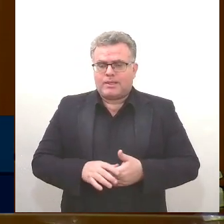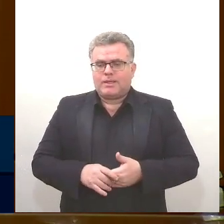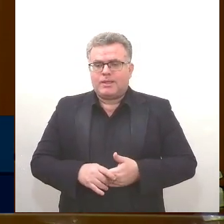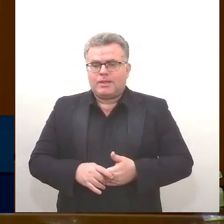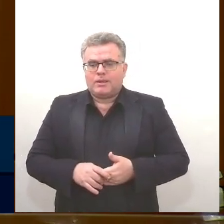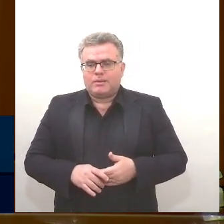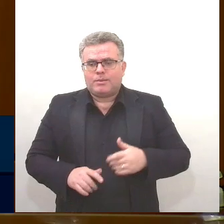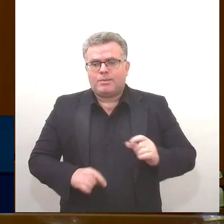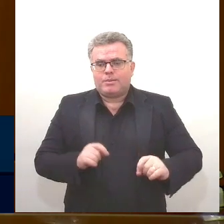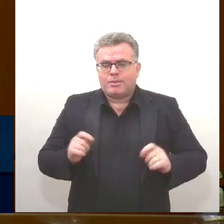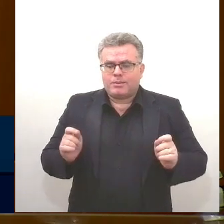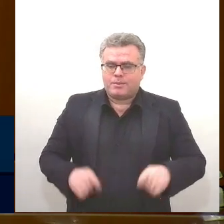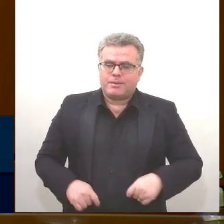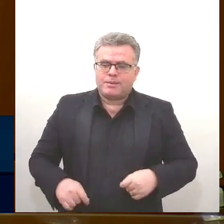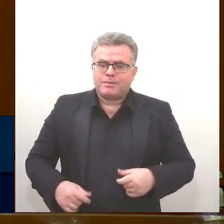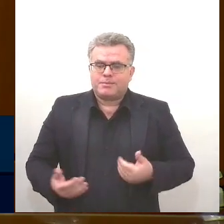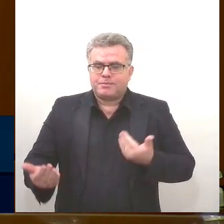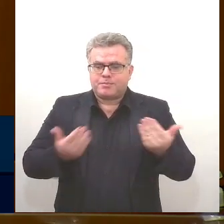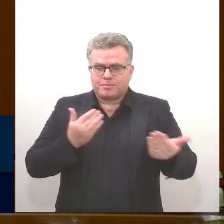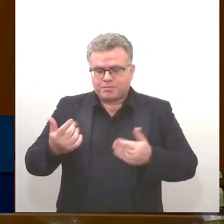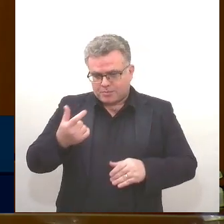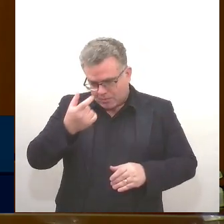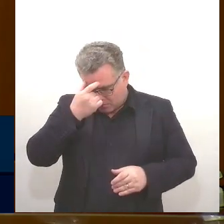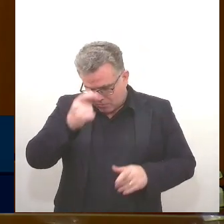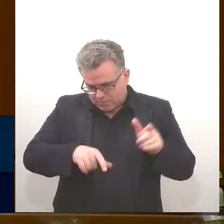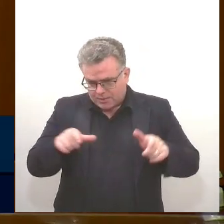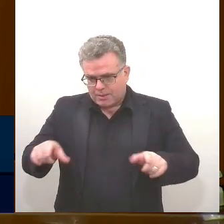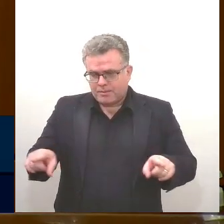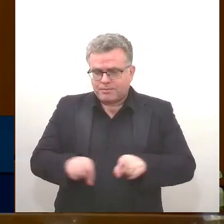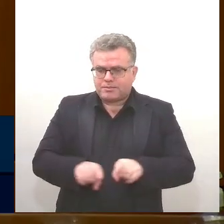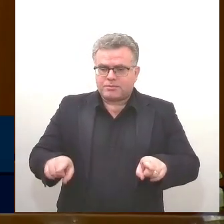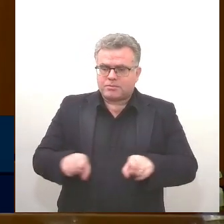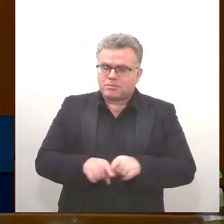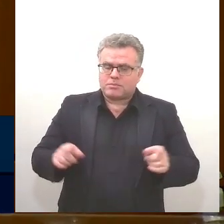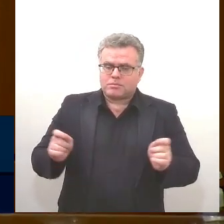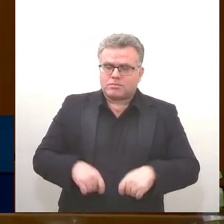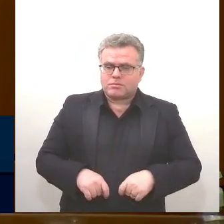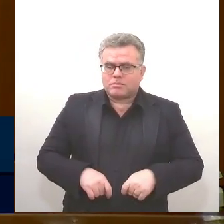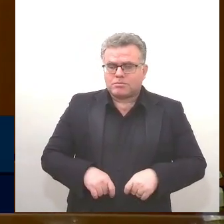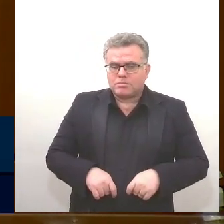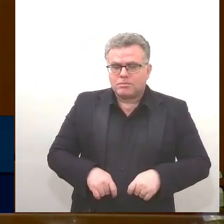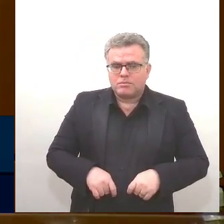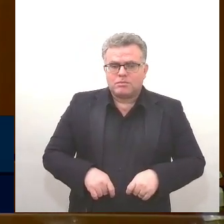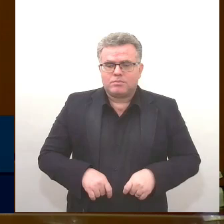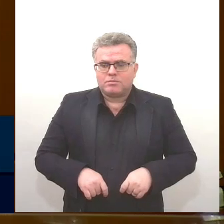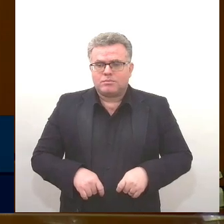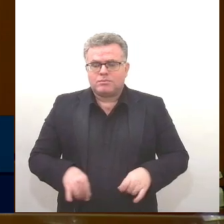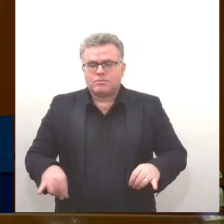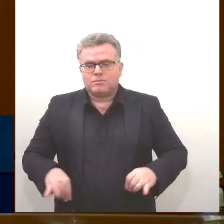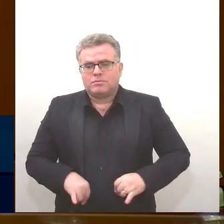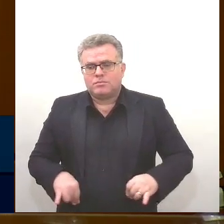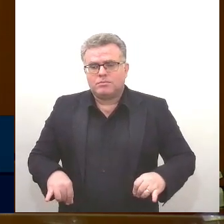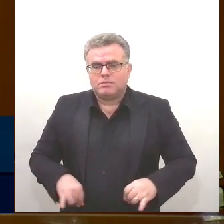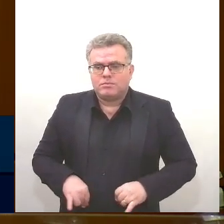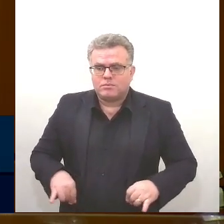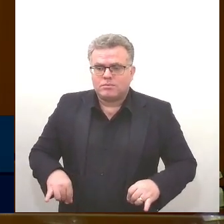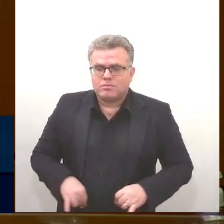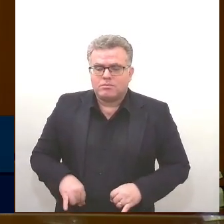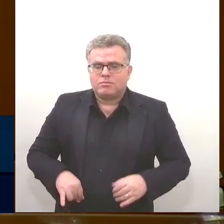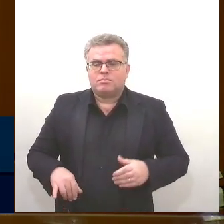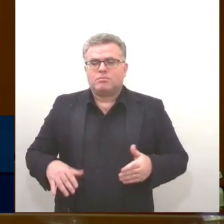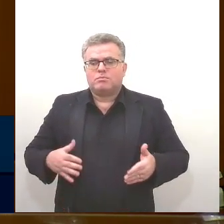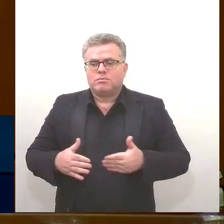psicológica que estas mulheres vem sofrendo ao decorrer desse período